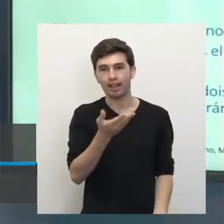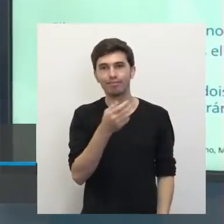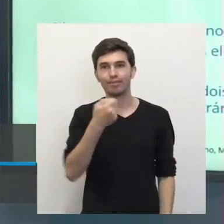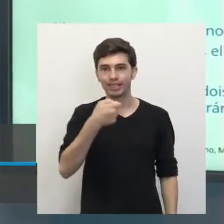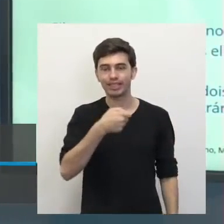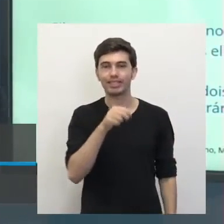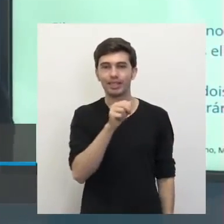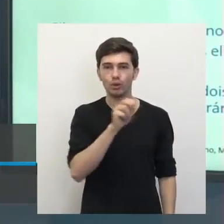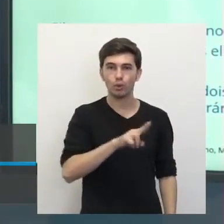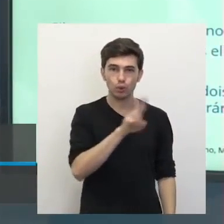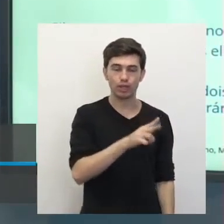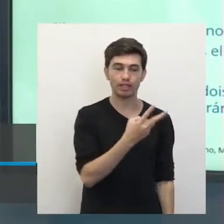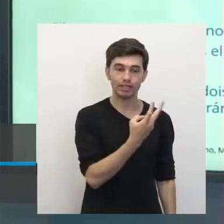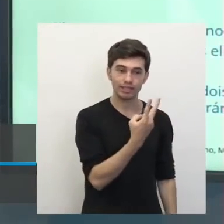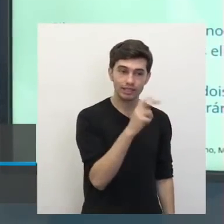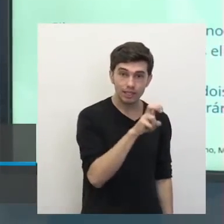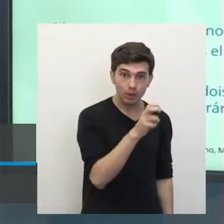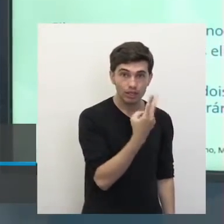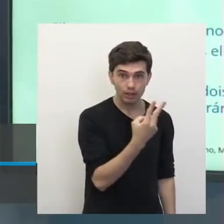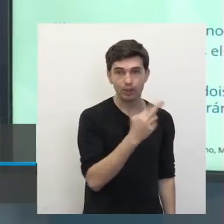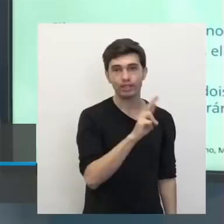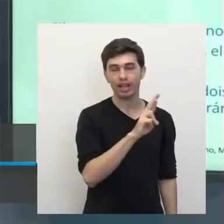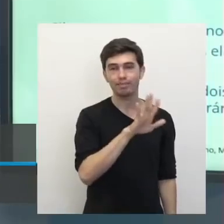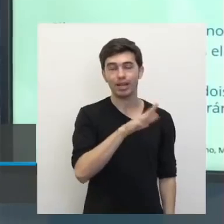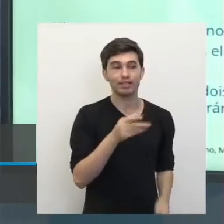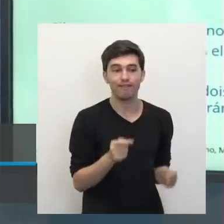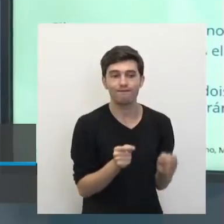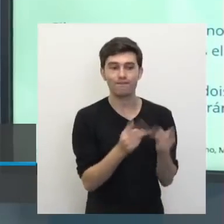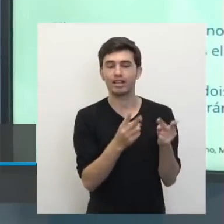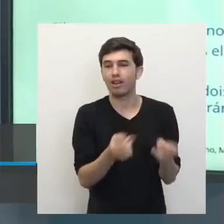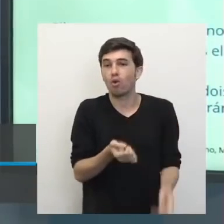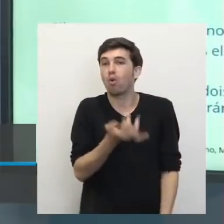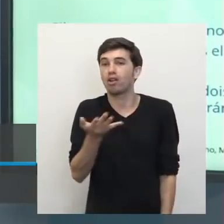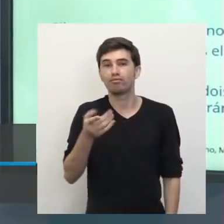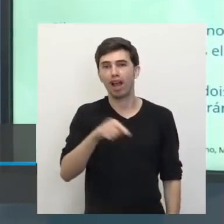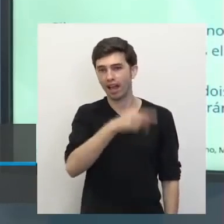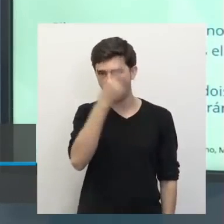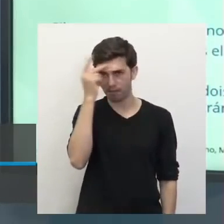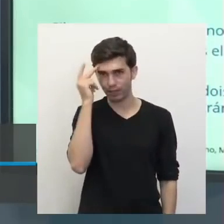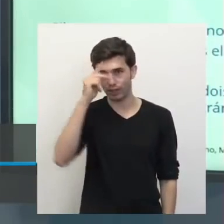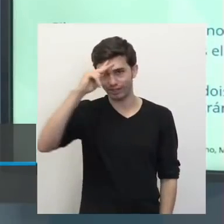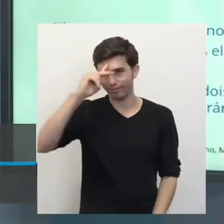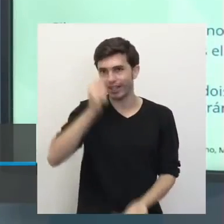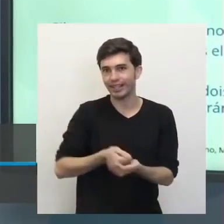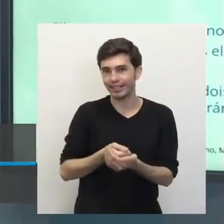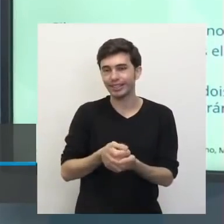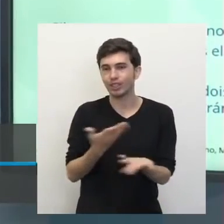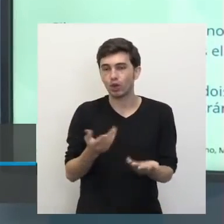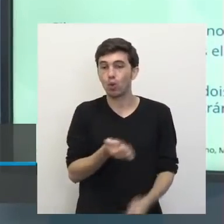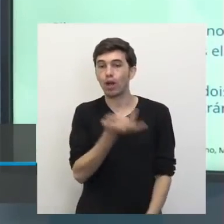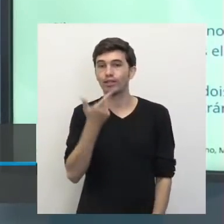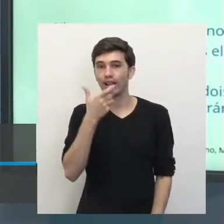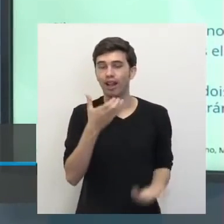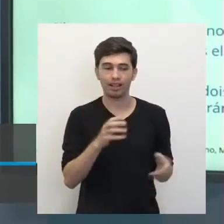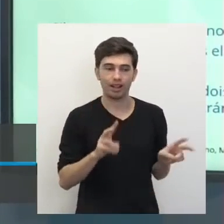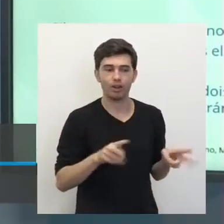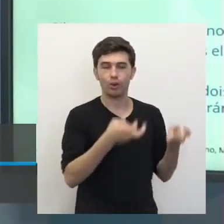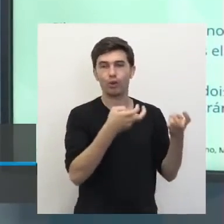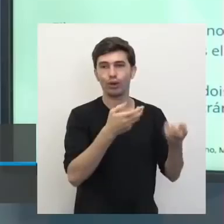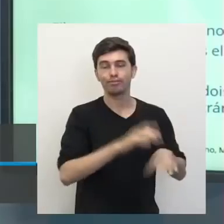esta balança aí, né, então, ó, teríamos aqui, ó, 11 de um lado, 11 do outro, né? Como bem aparece. Aí